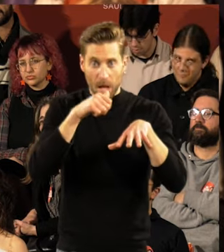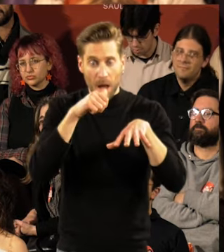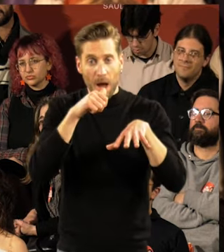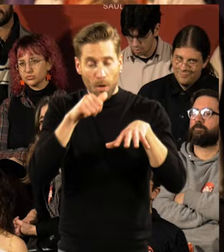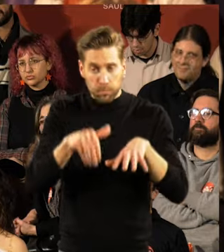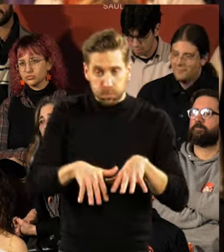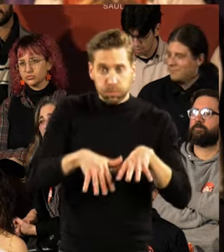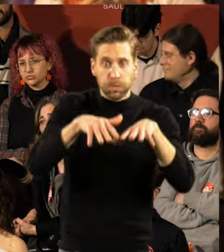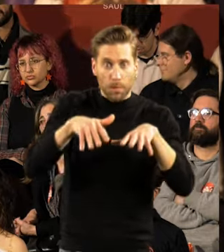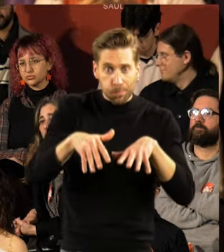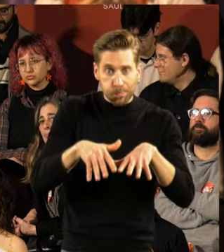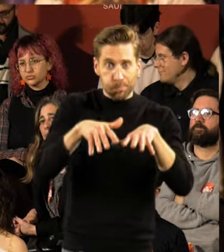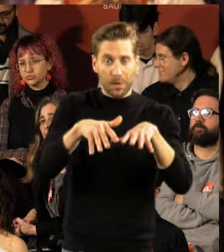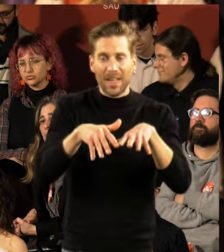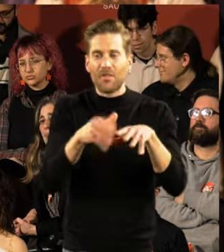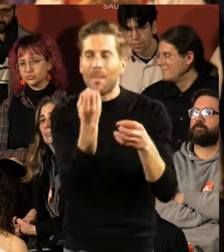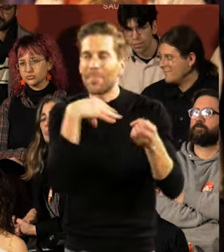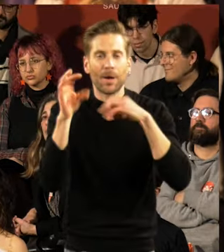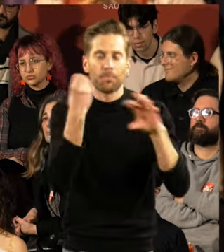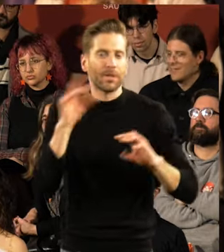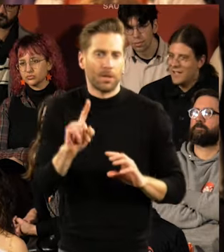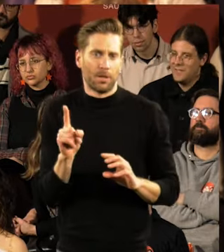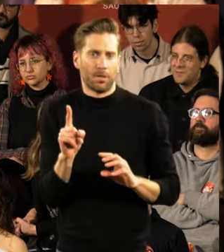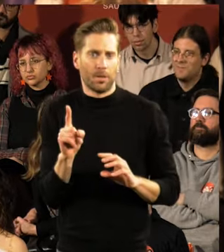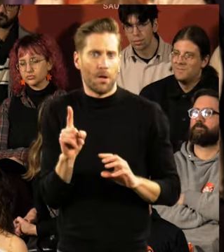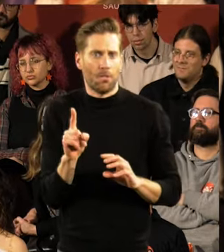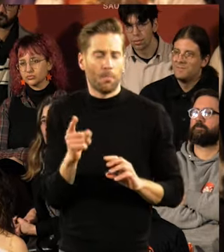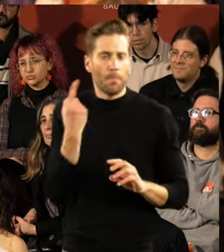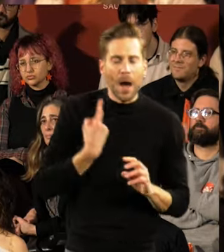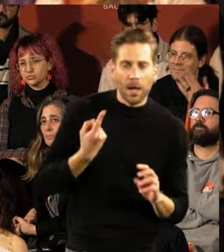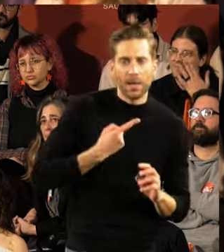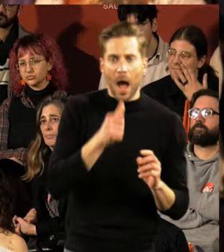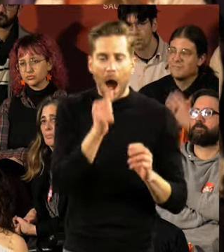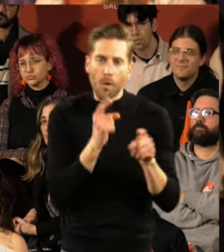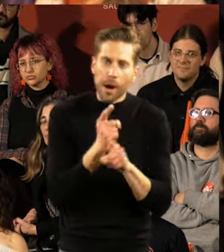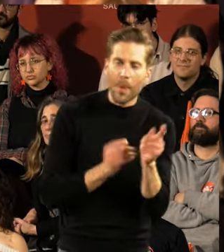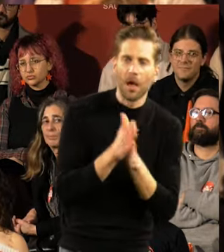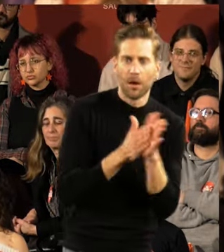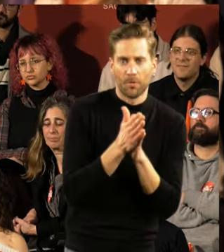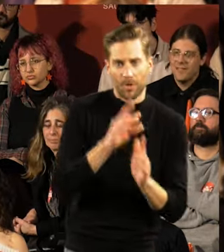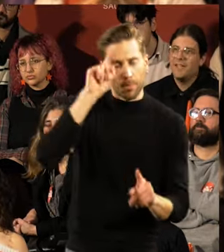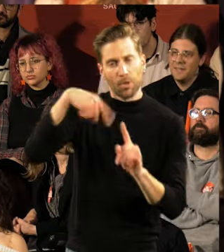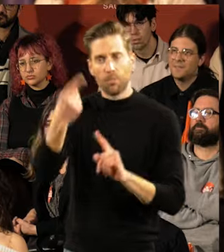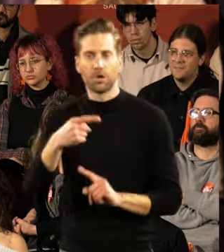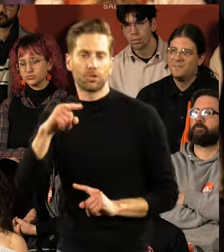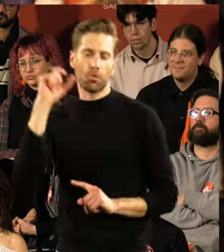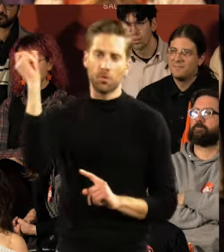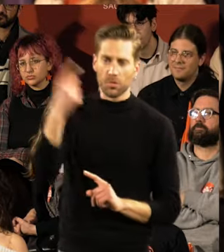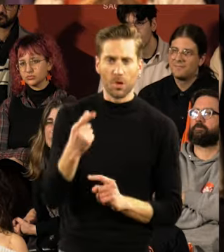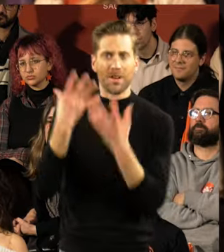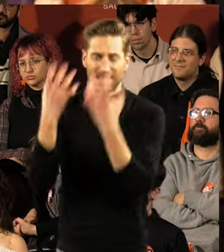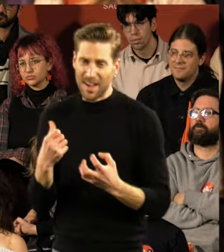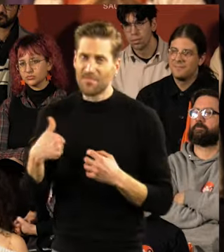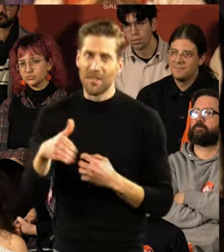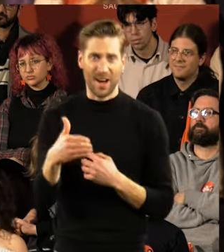causa as cheias não se perde e que permite enfrentar depois os períodos de seca que vão chegar, porque vão